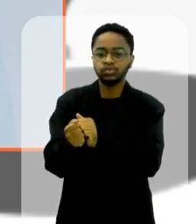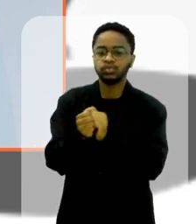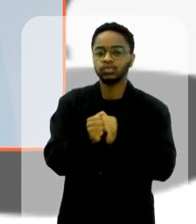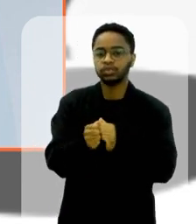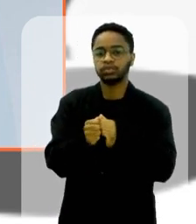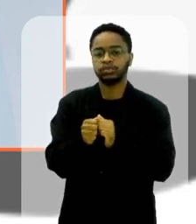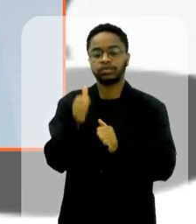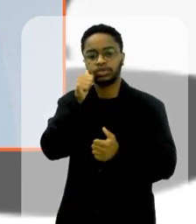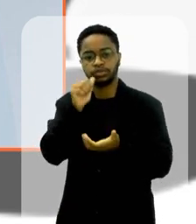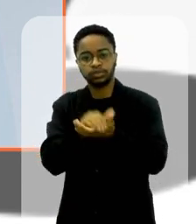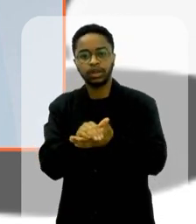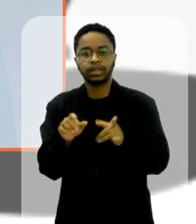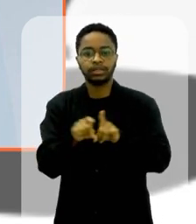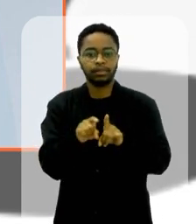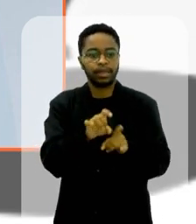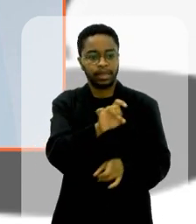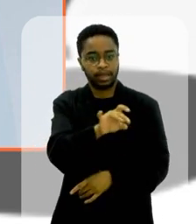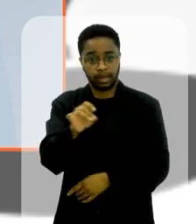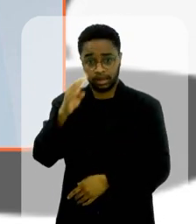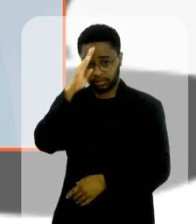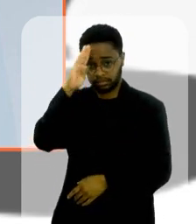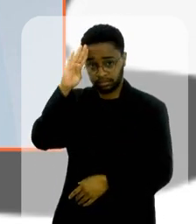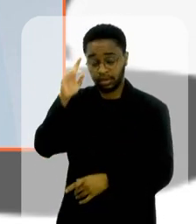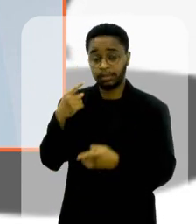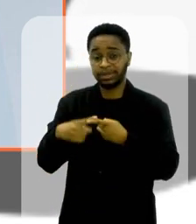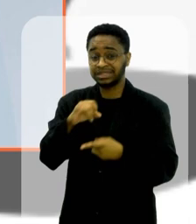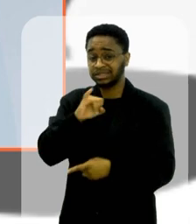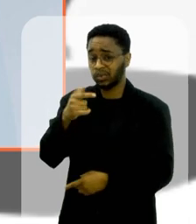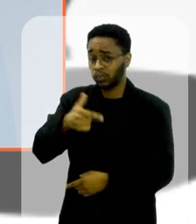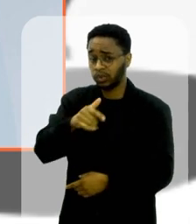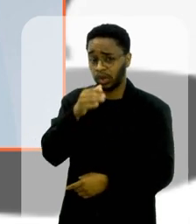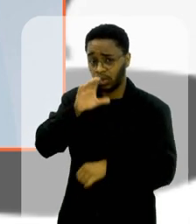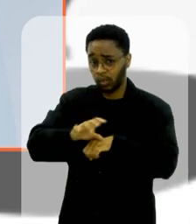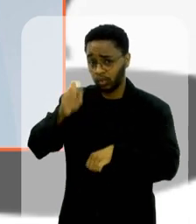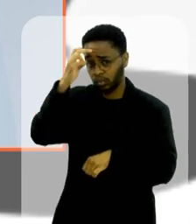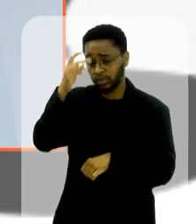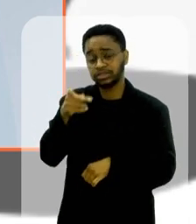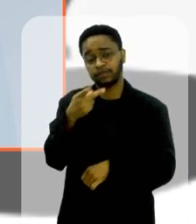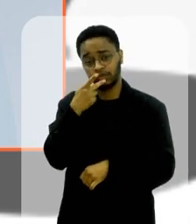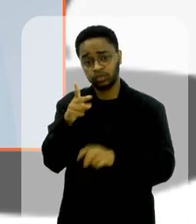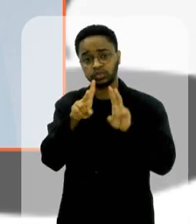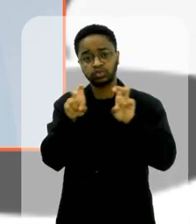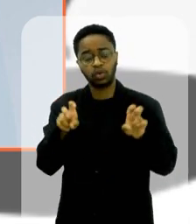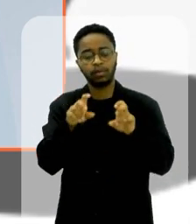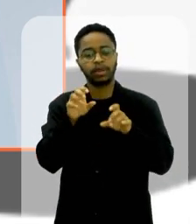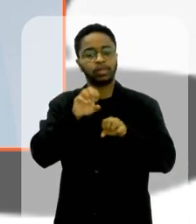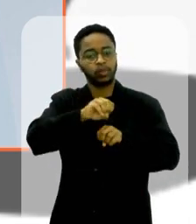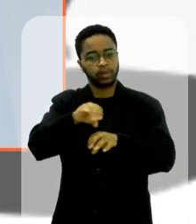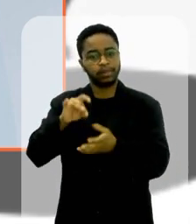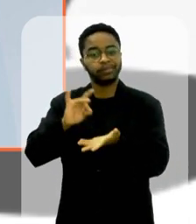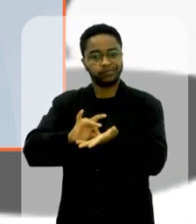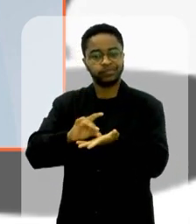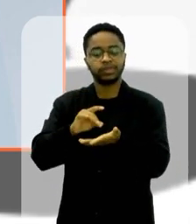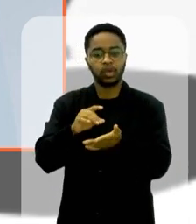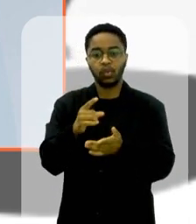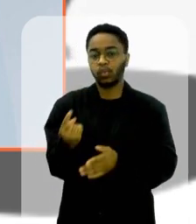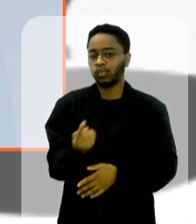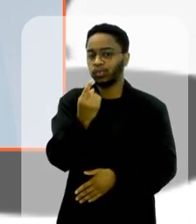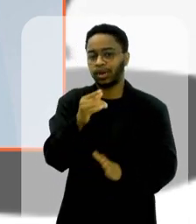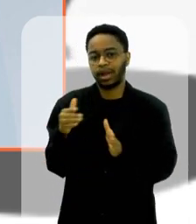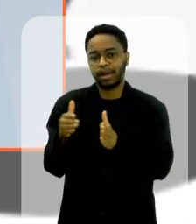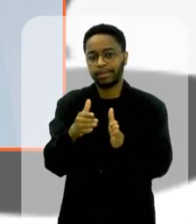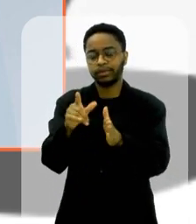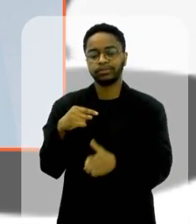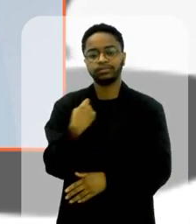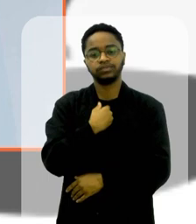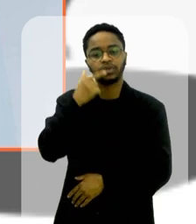acadêmicos também. Porque sem cultura, você estava falando, né, anteriormente, a educação de fato é o caminho